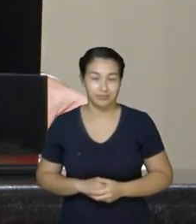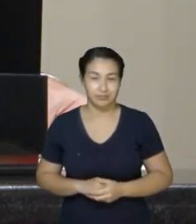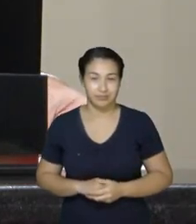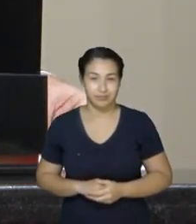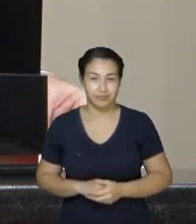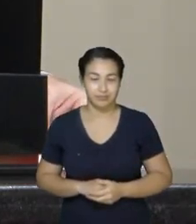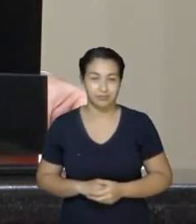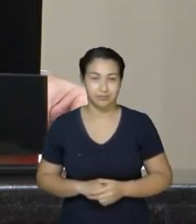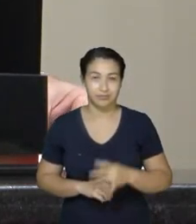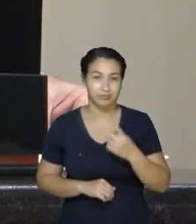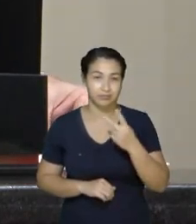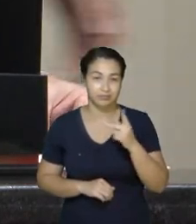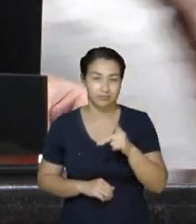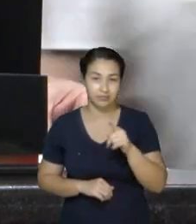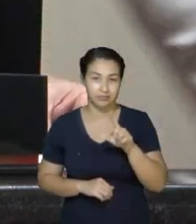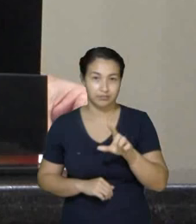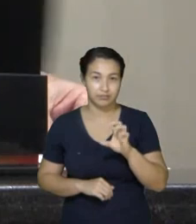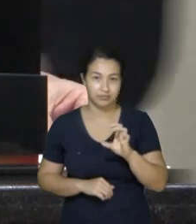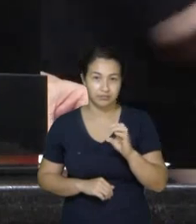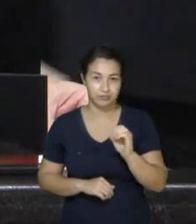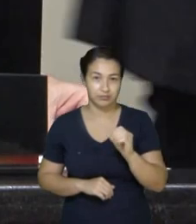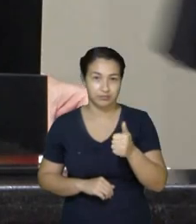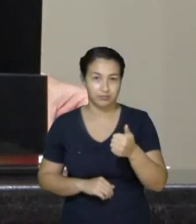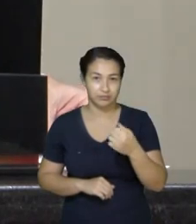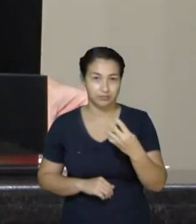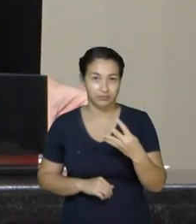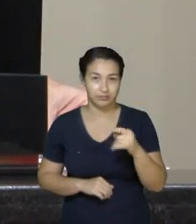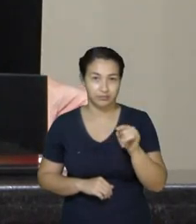E PLC